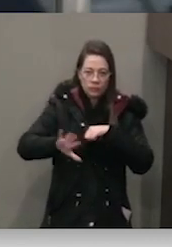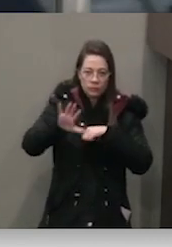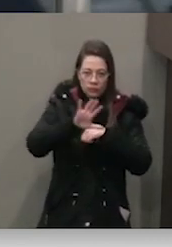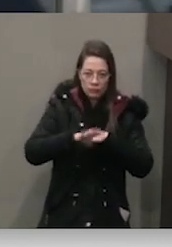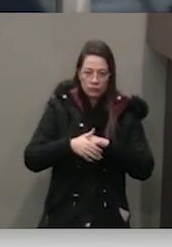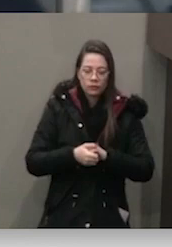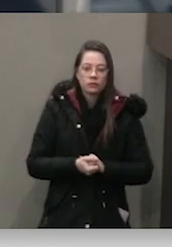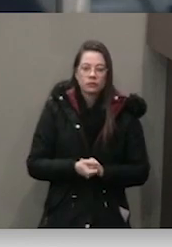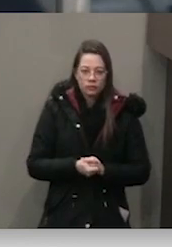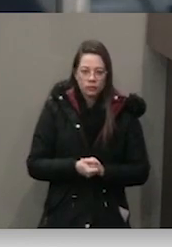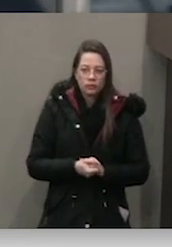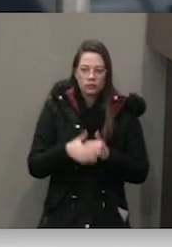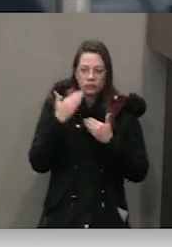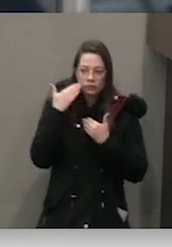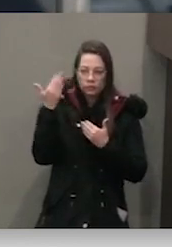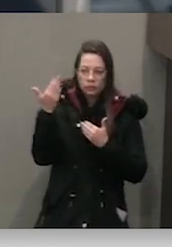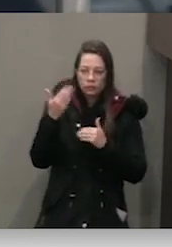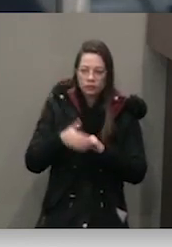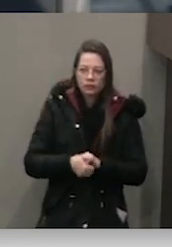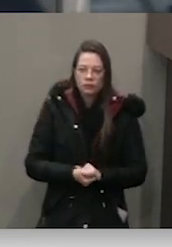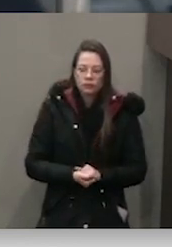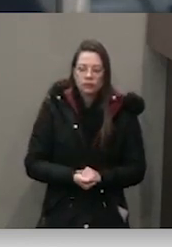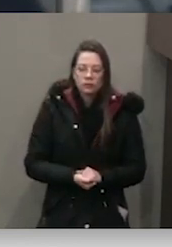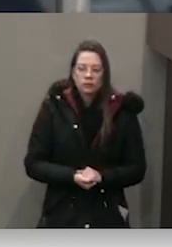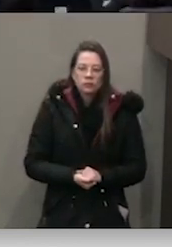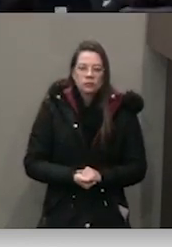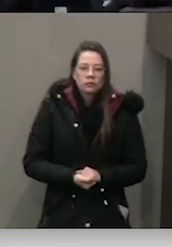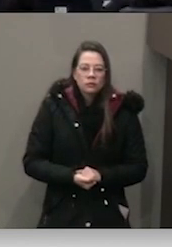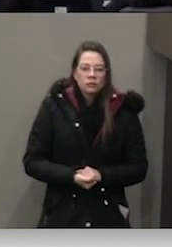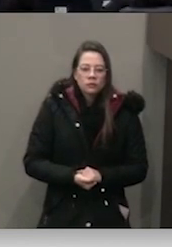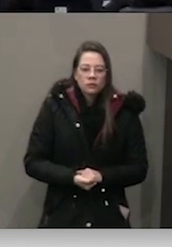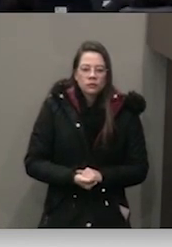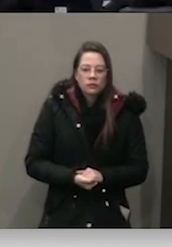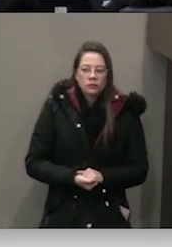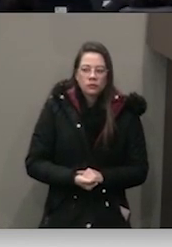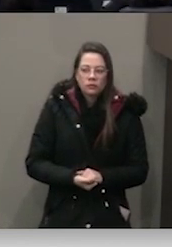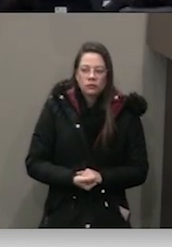não nas partes. Era isso, obrigada. Obrigada, vereadora Regina.